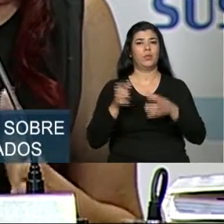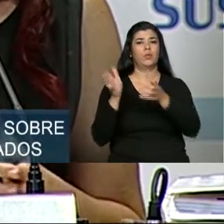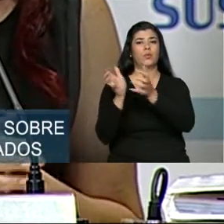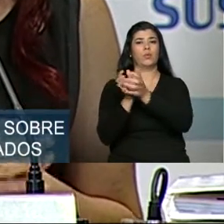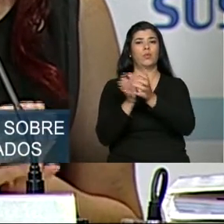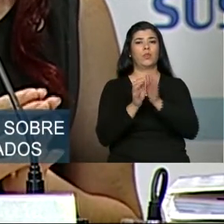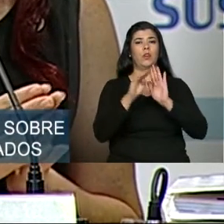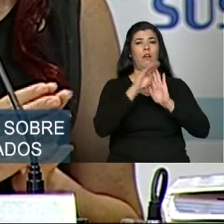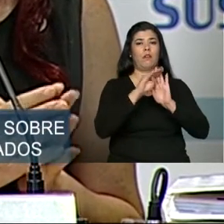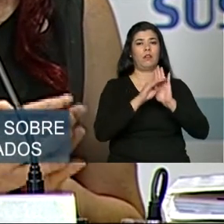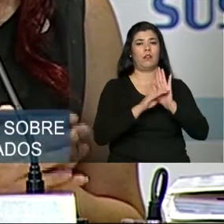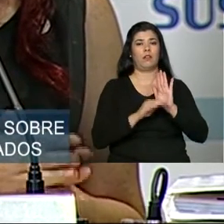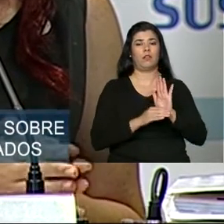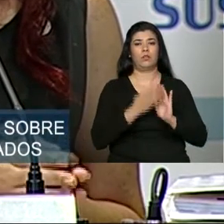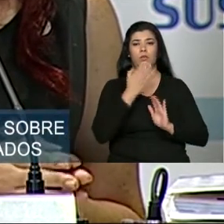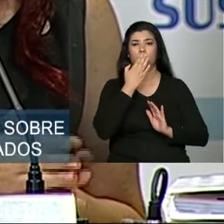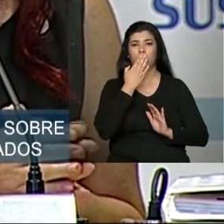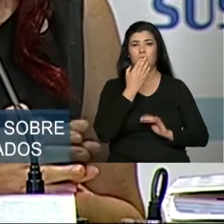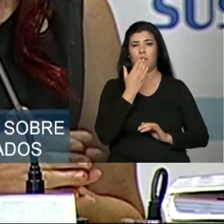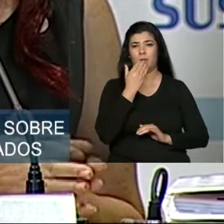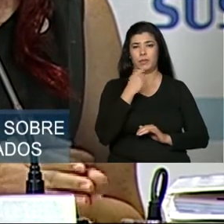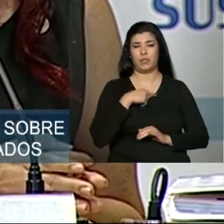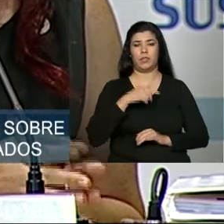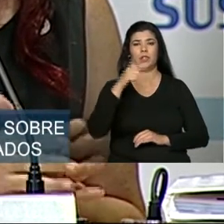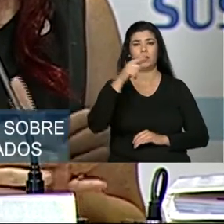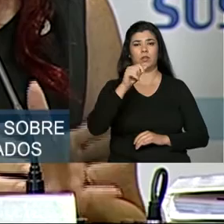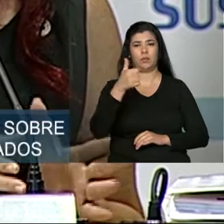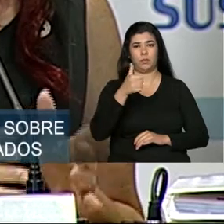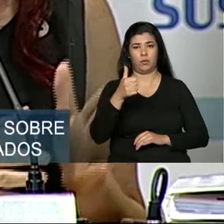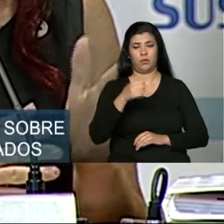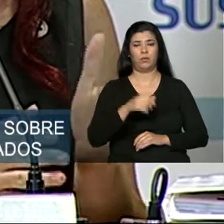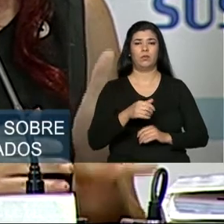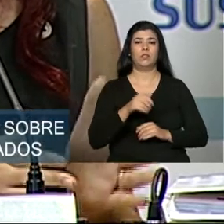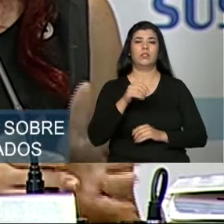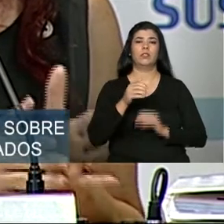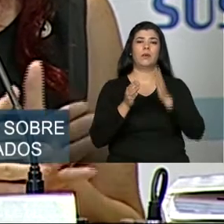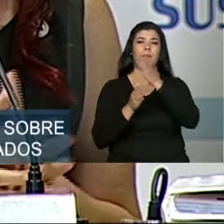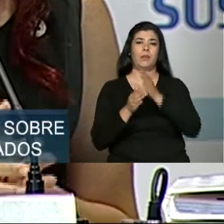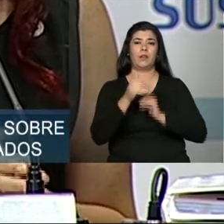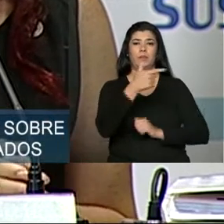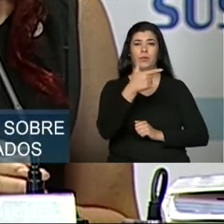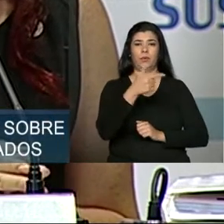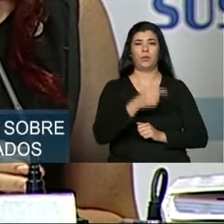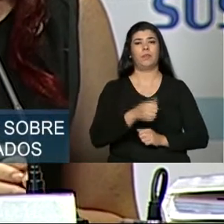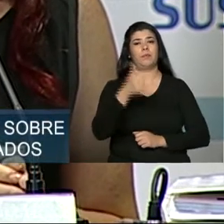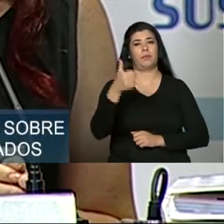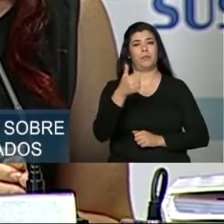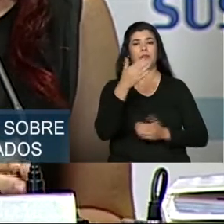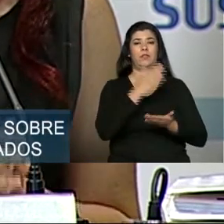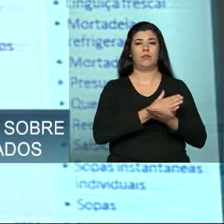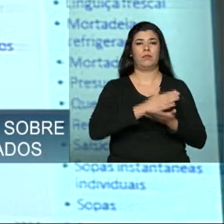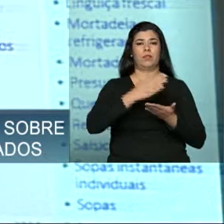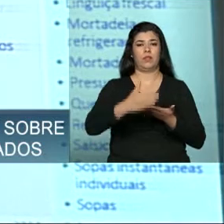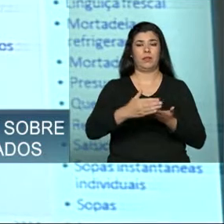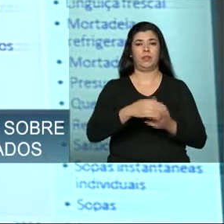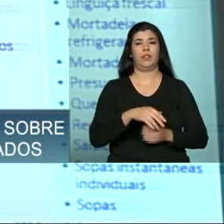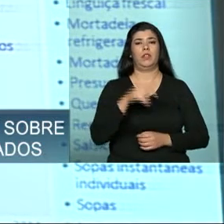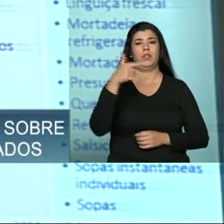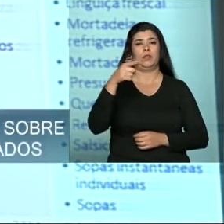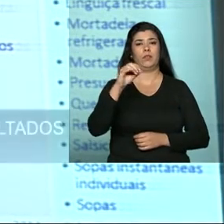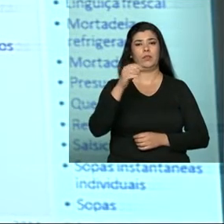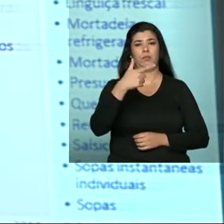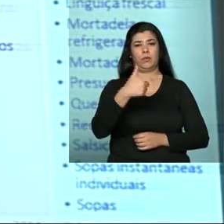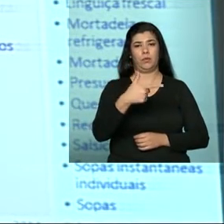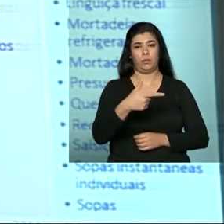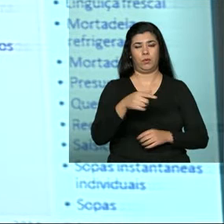alimentos. Então, foram firmados termos de compromisso em 2011, 2, que é a primeira etapa, a segunda etapa, em